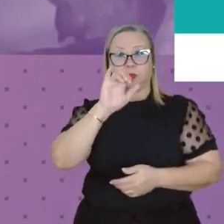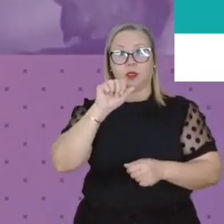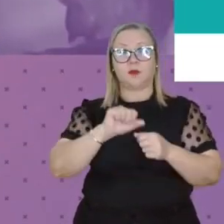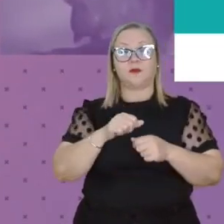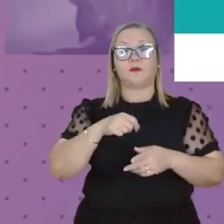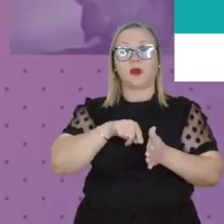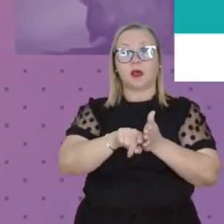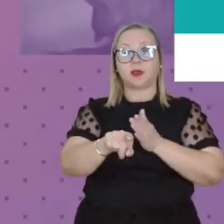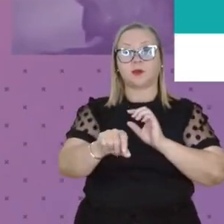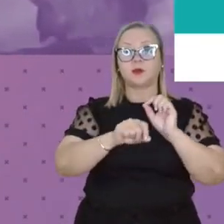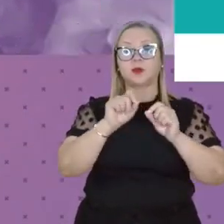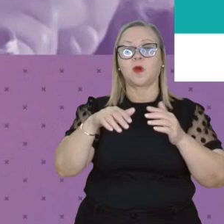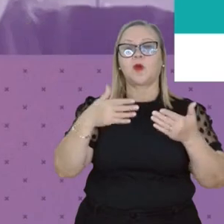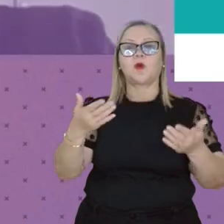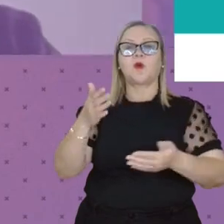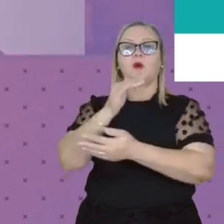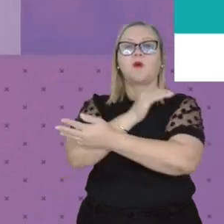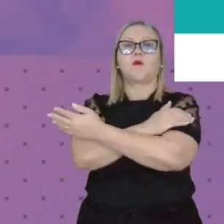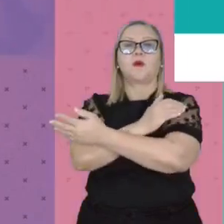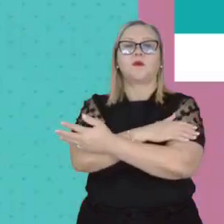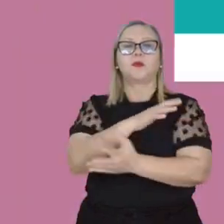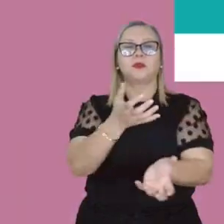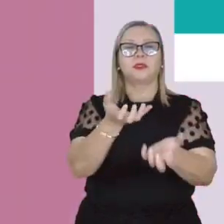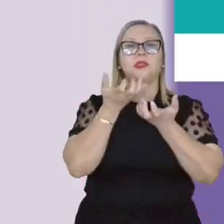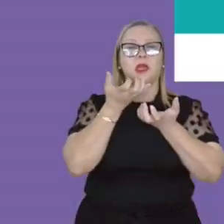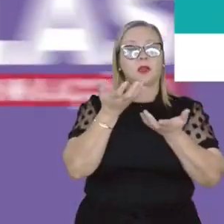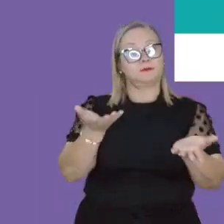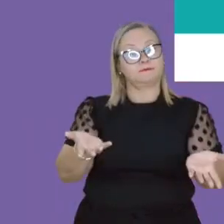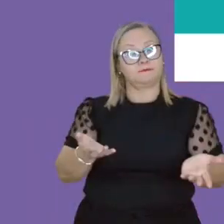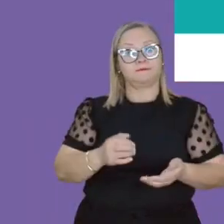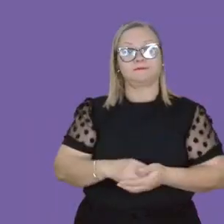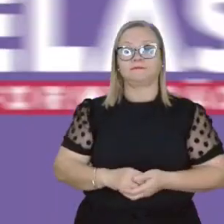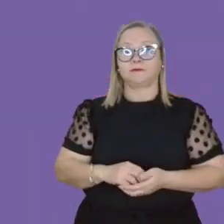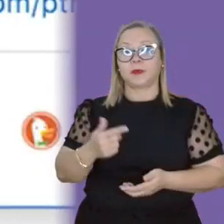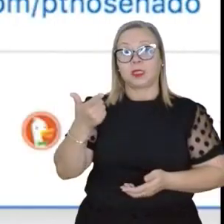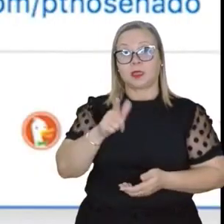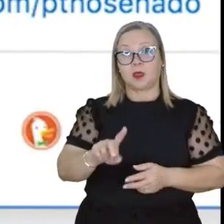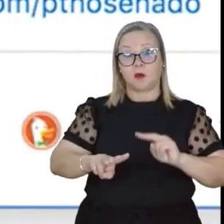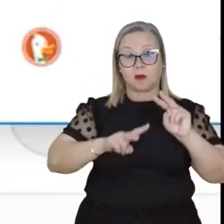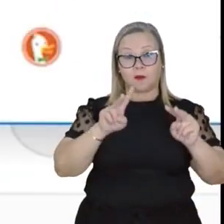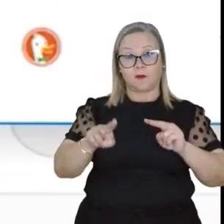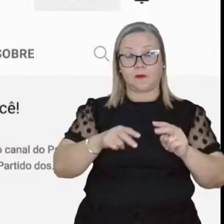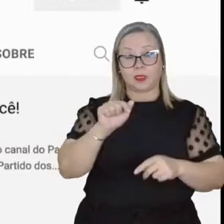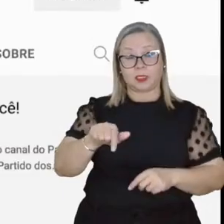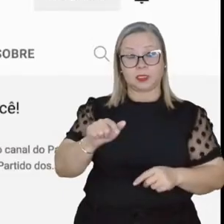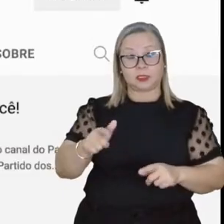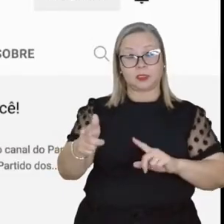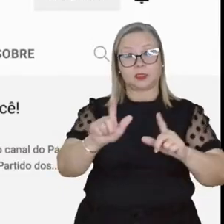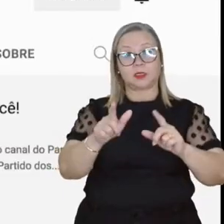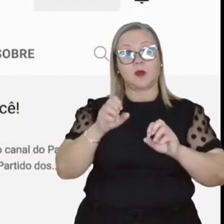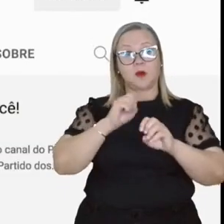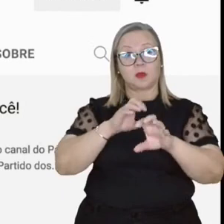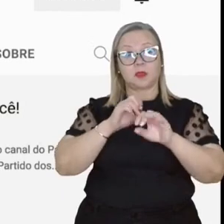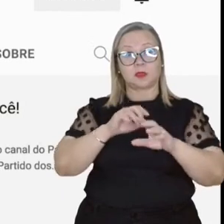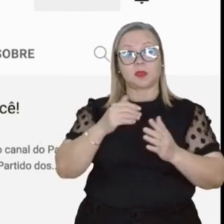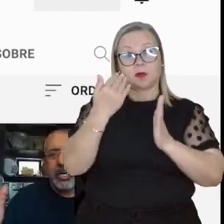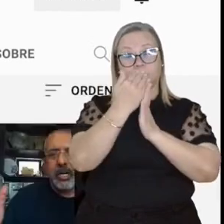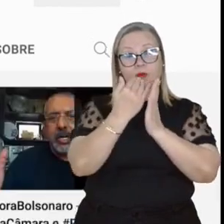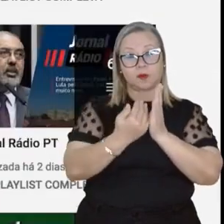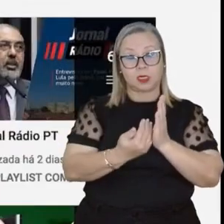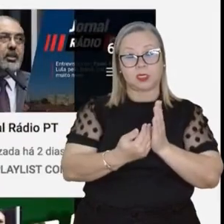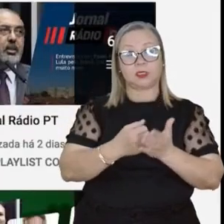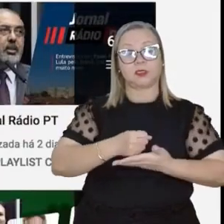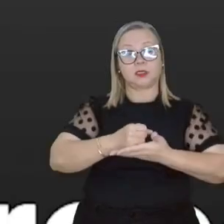questionamento. Qual feminismo queremos? Reveja esta e outras aulas na playlist TV Elas por Elas